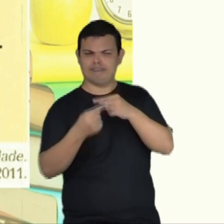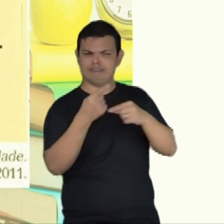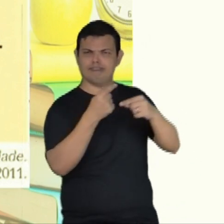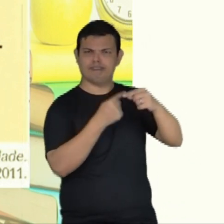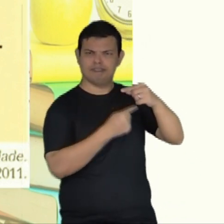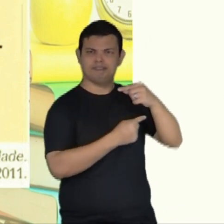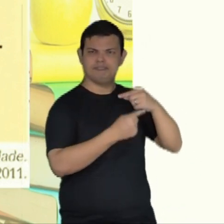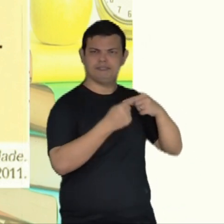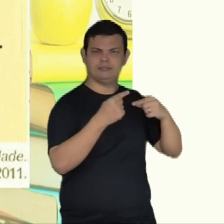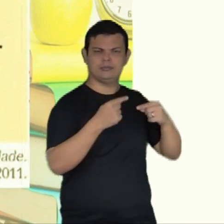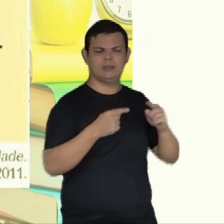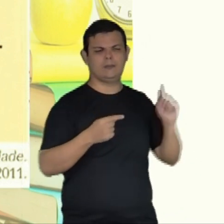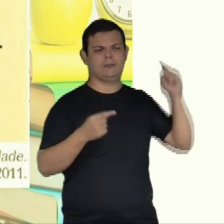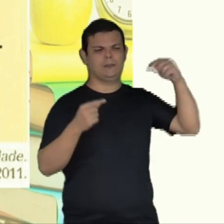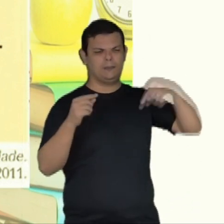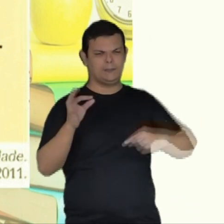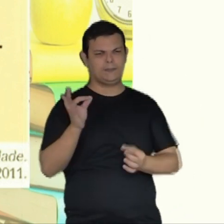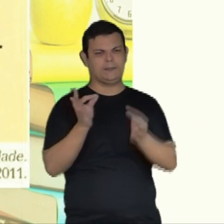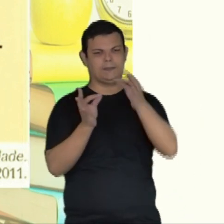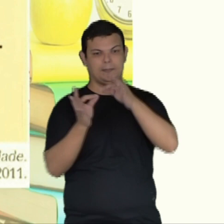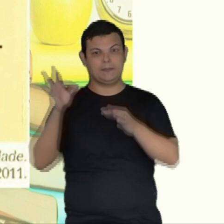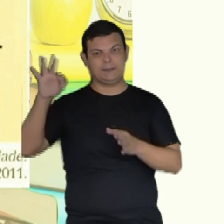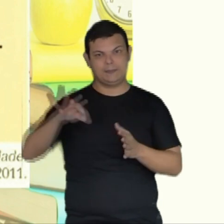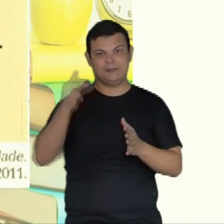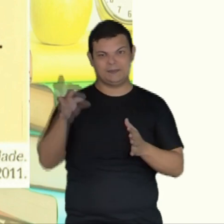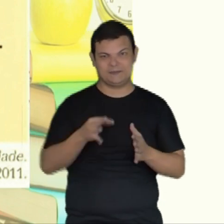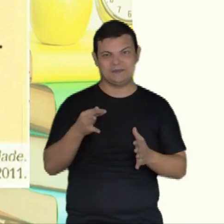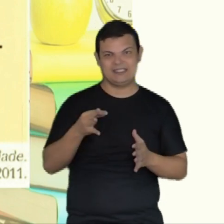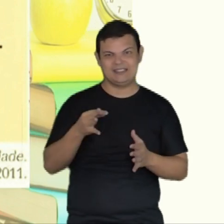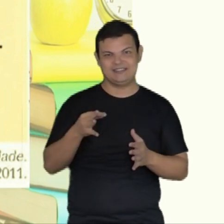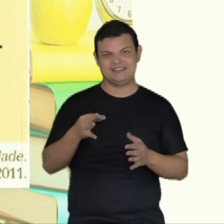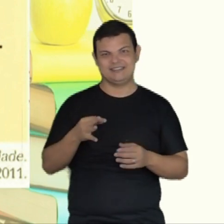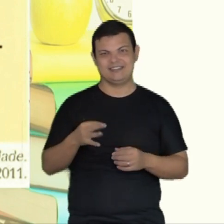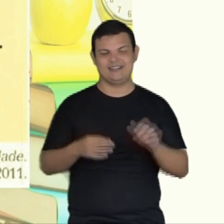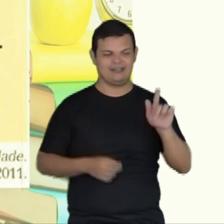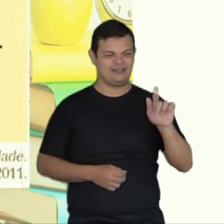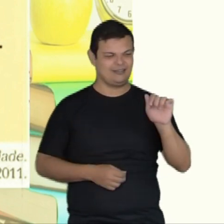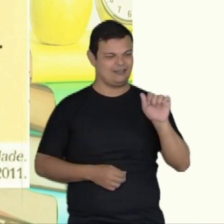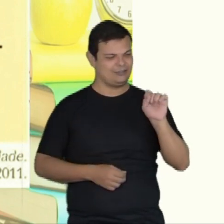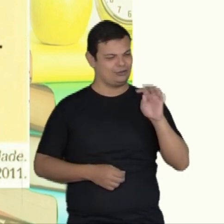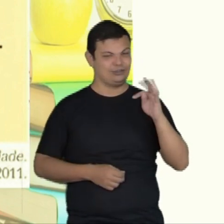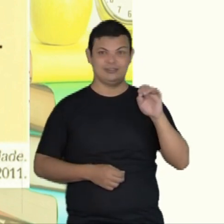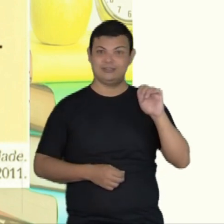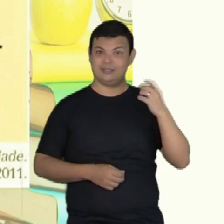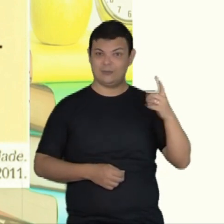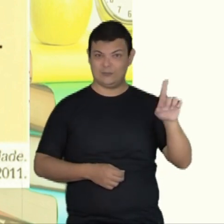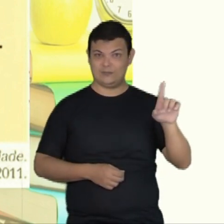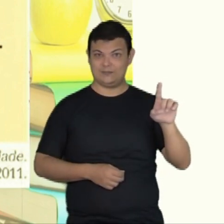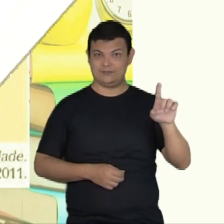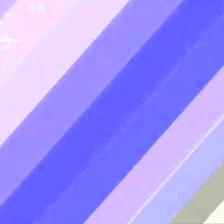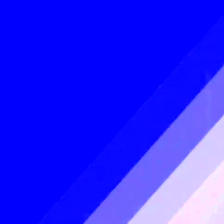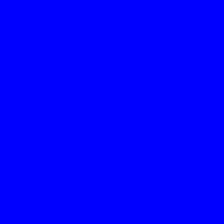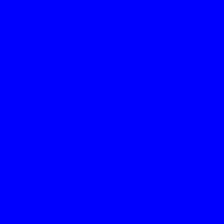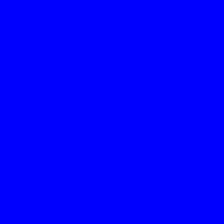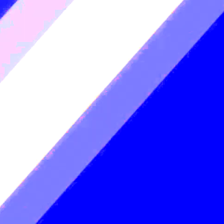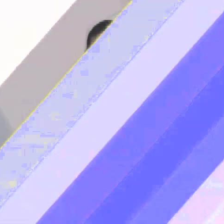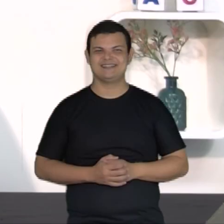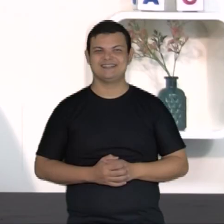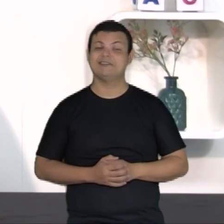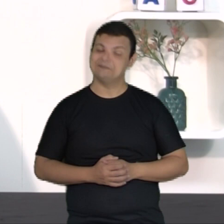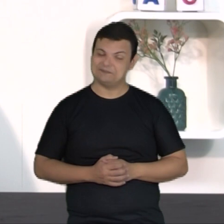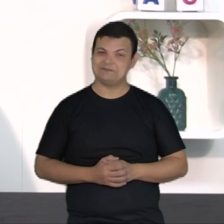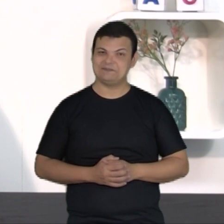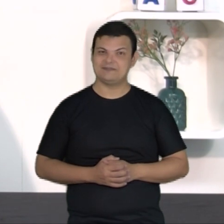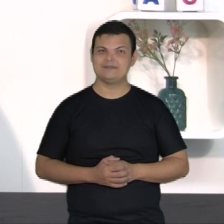Desalinha. Sobe e mergulha, seguindo a agulha. Gastão de Brecht. Poema Carretel.